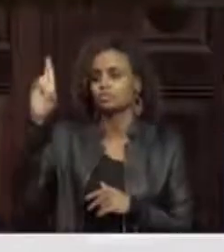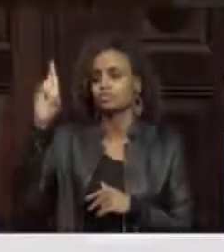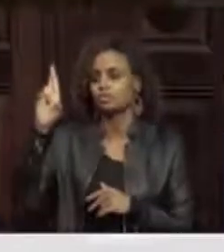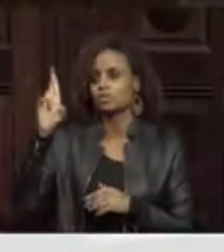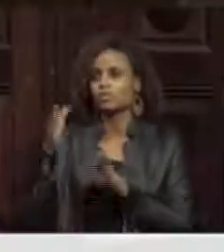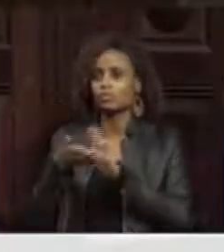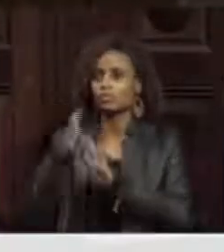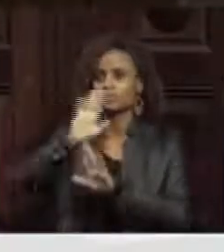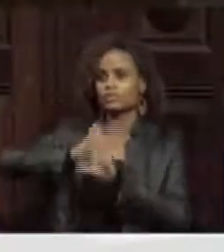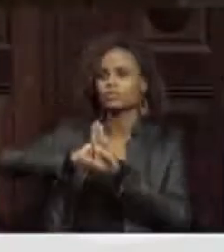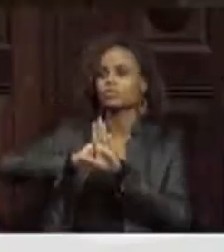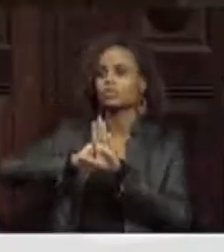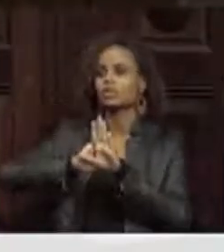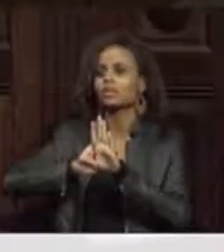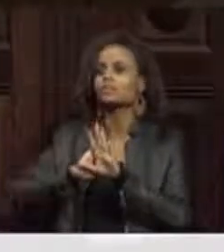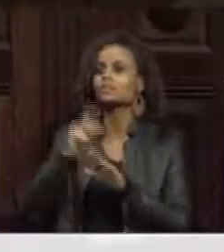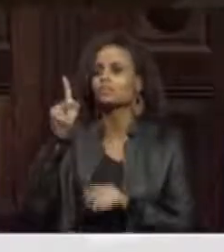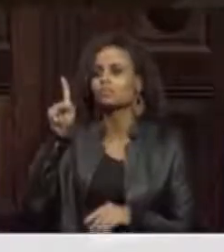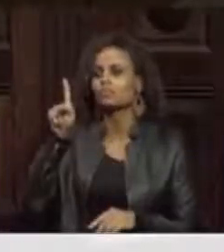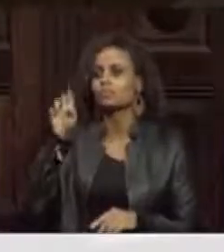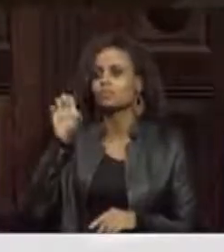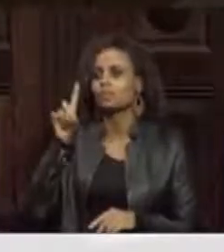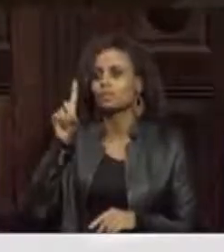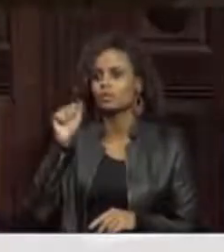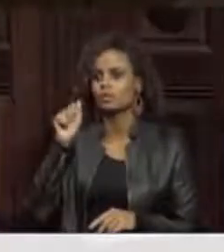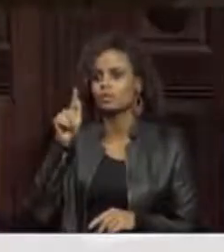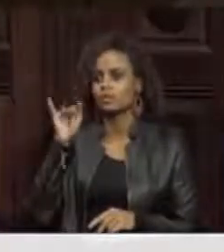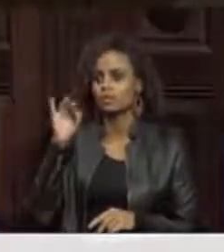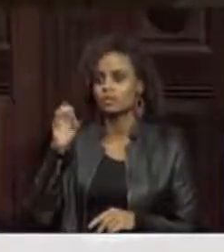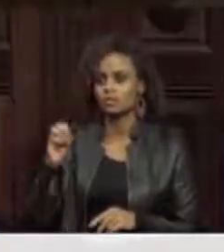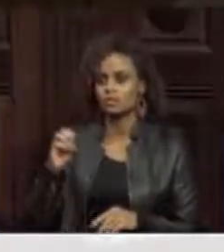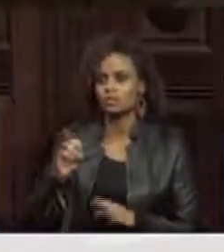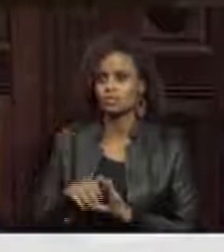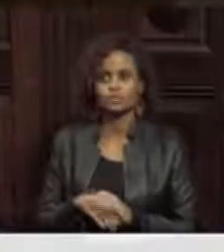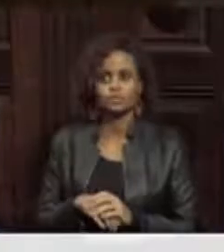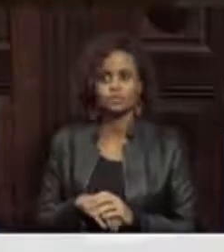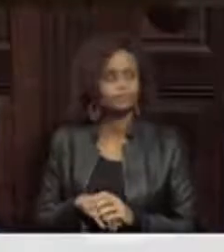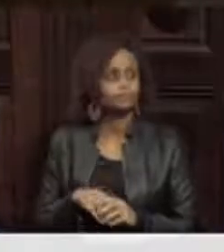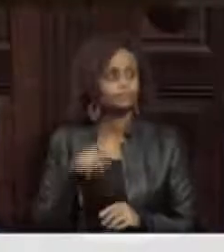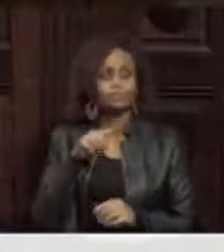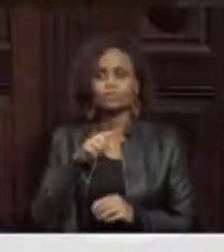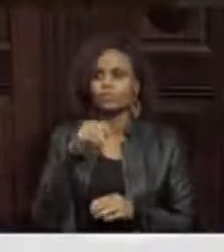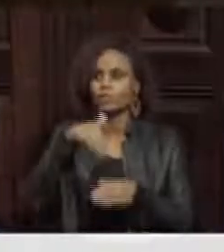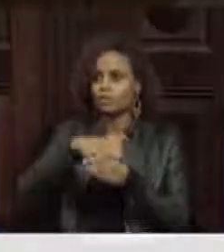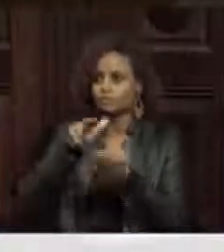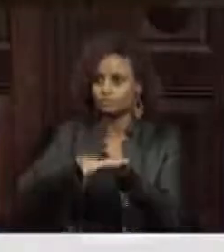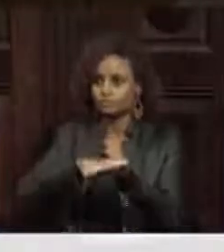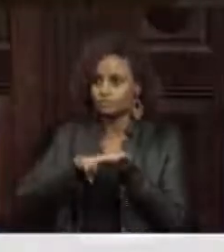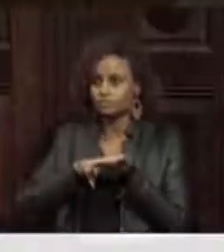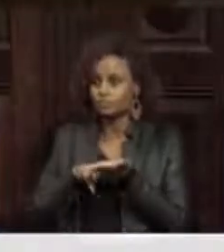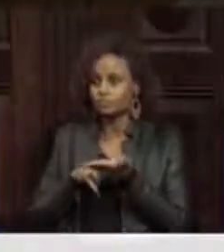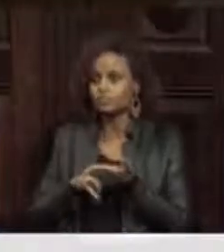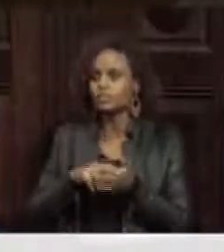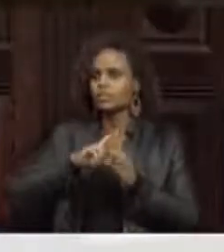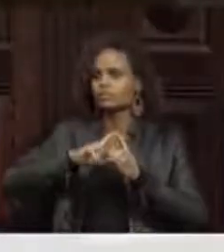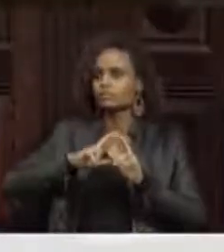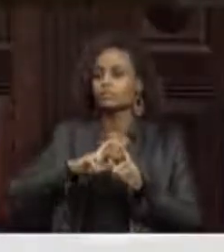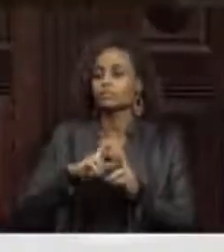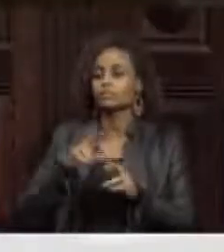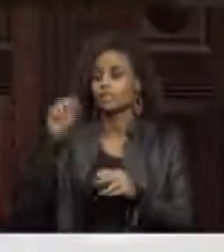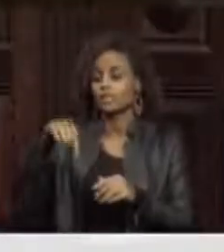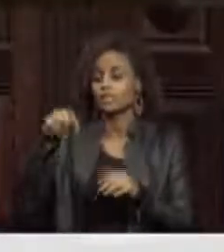trás dos pedágios. Aqui dentro dessa casa, nós muitas das vezes